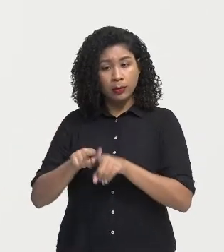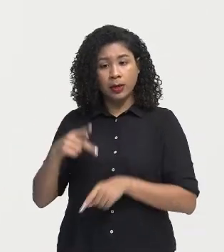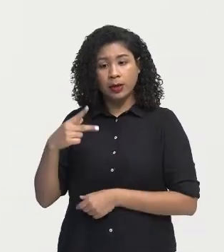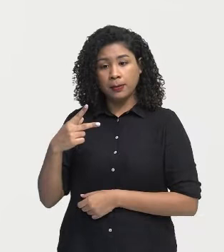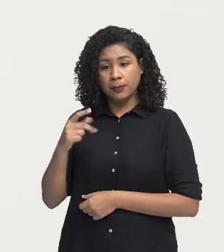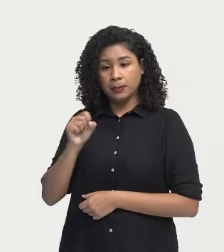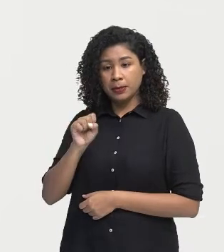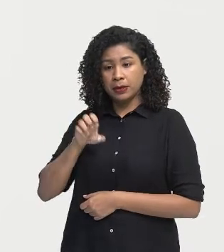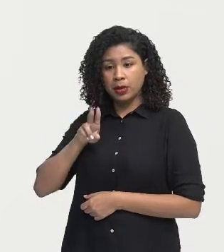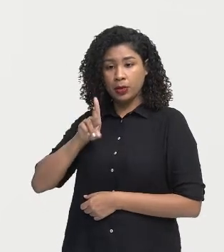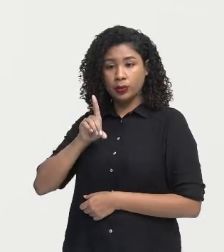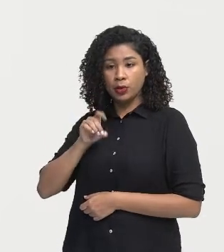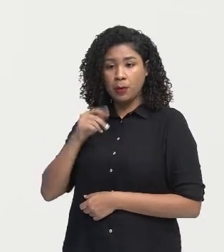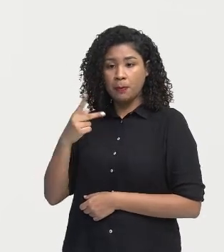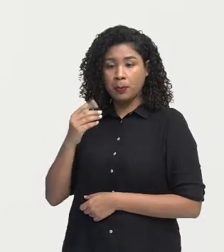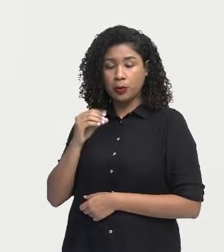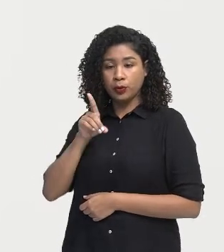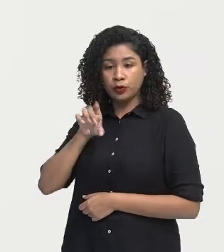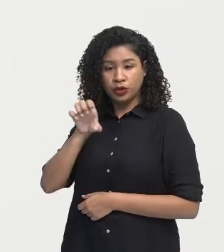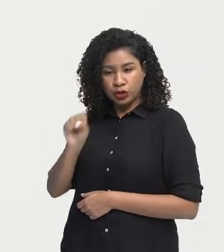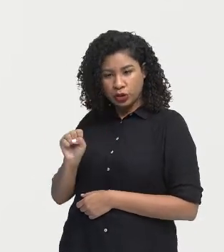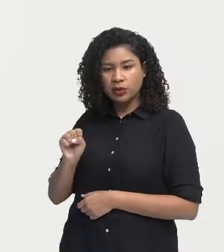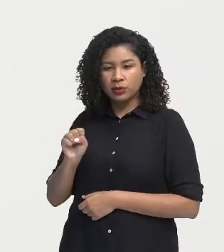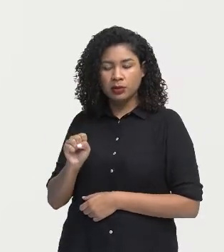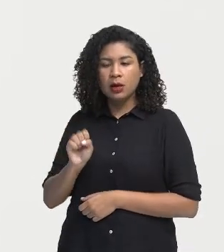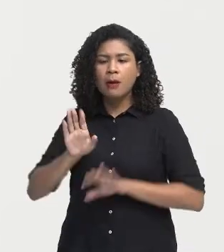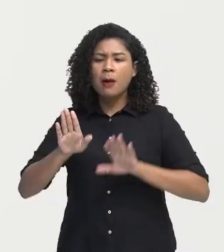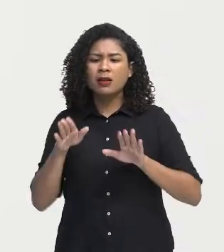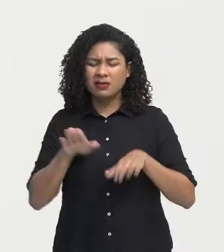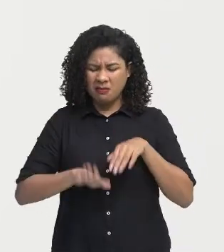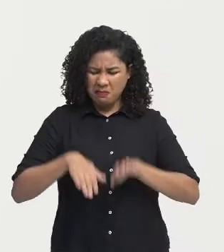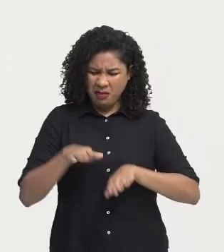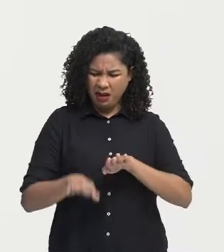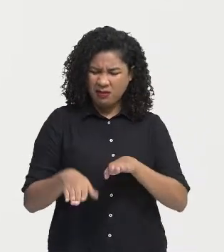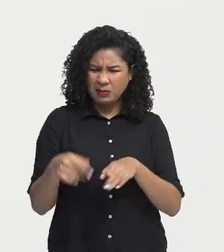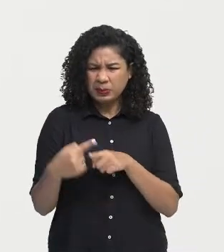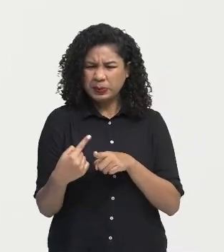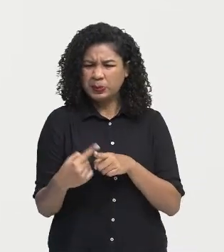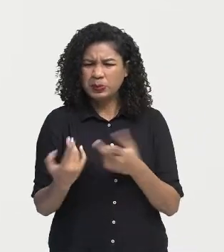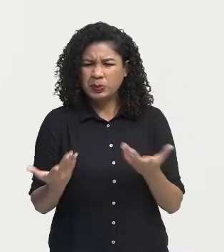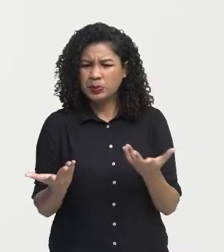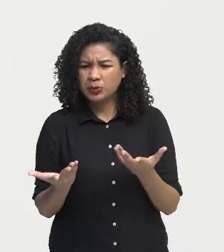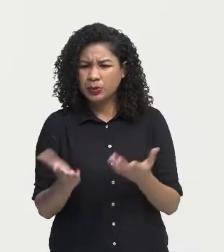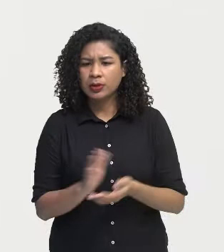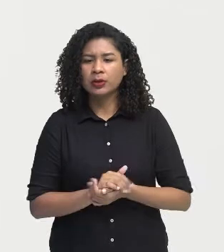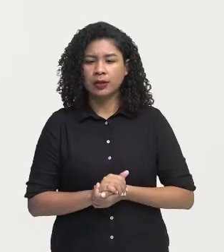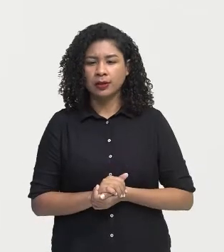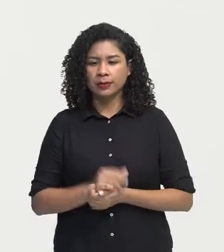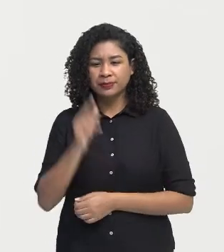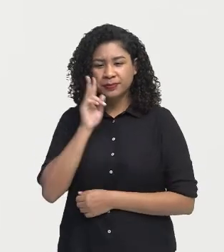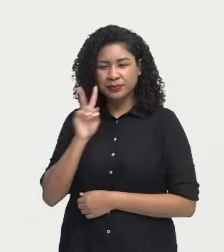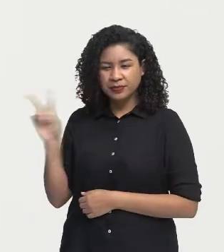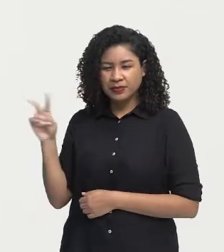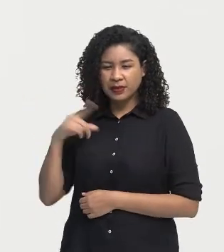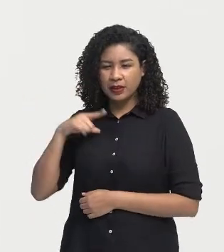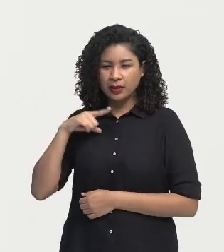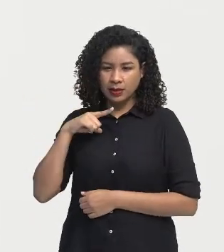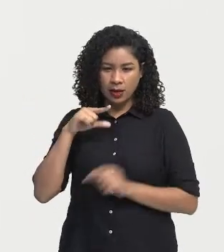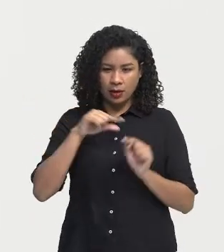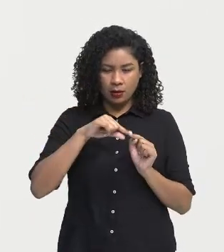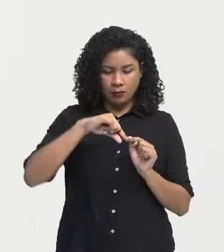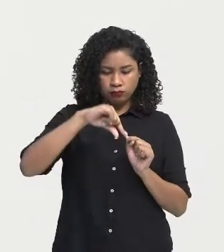seu nome. Por que, que seriam falsos pés? Observem que aqui ele está